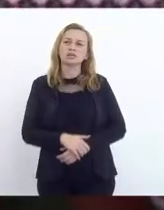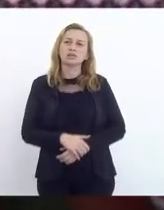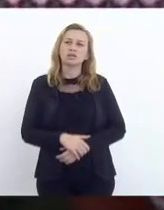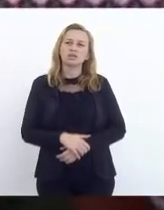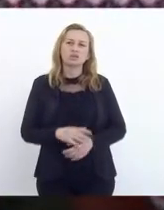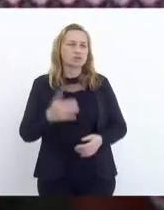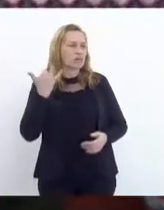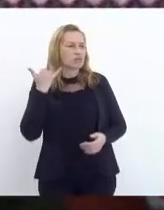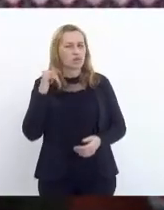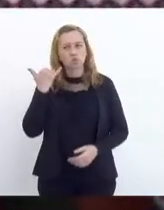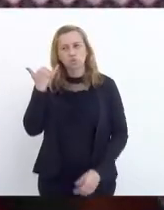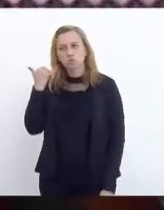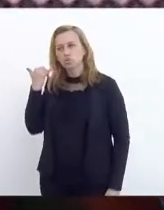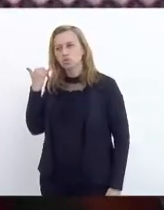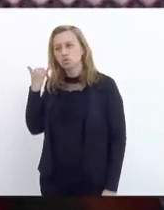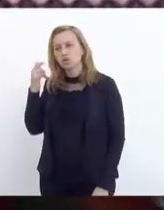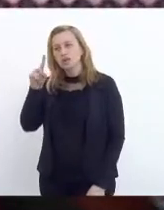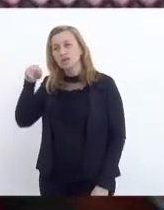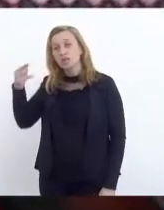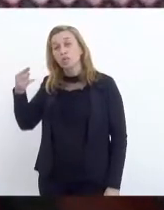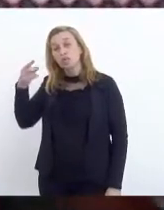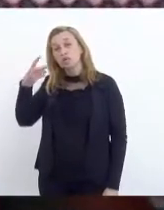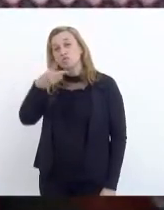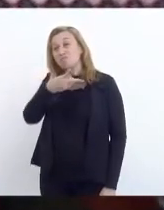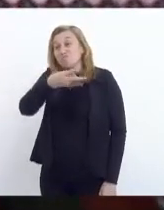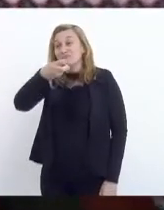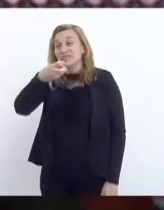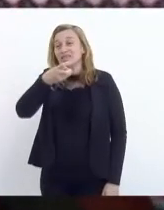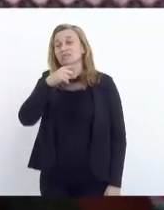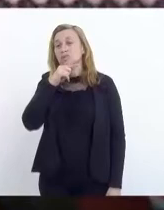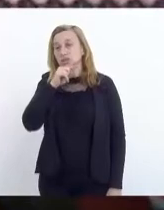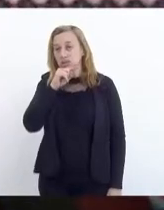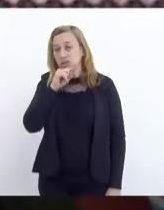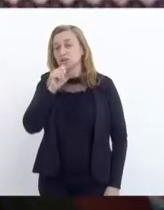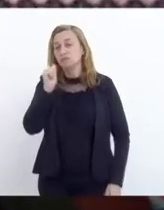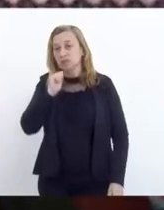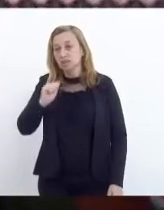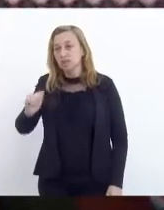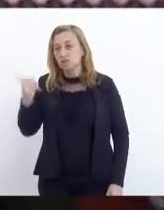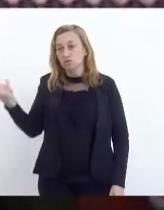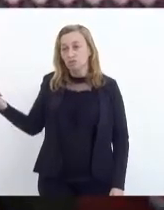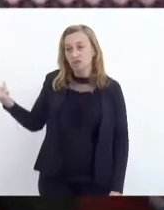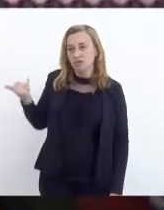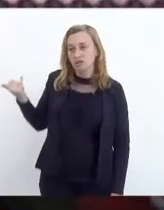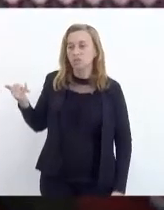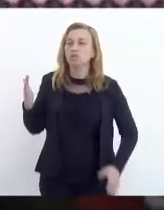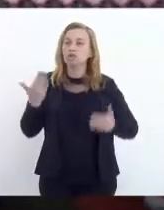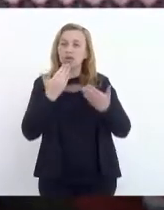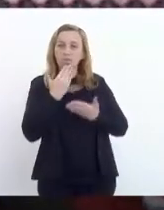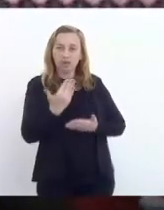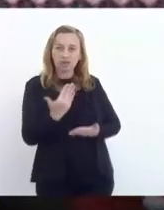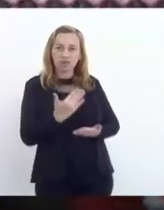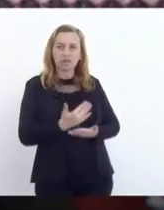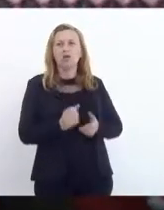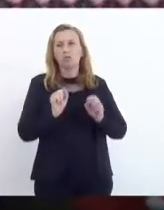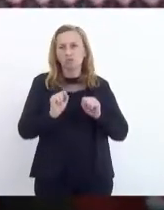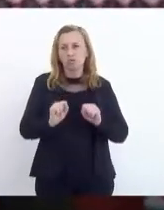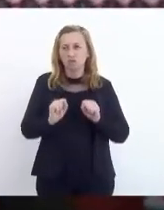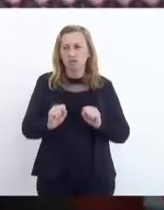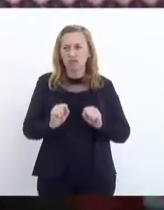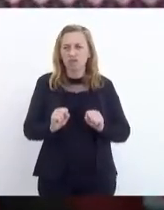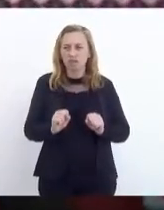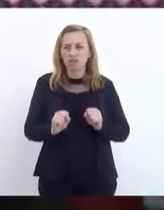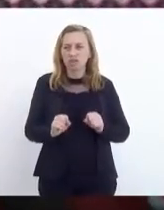atendendo uma mensagem, depois percebi pela assessoria. Então, eu gostaria de solicitar a Vossa Excelência que eu pudesse evocar